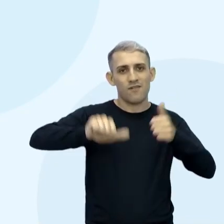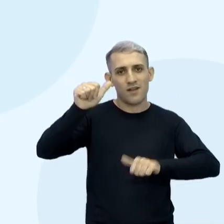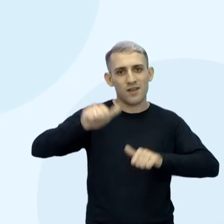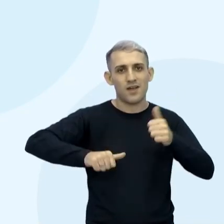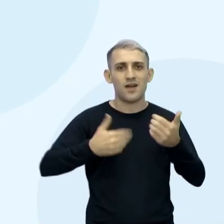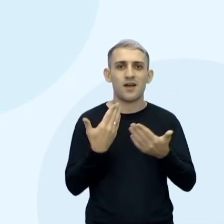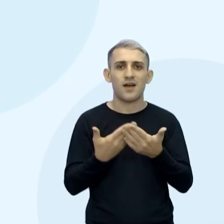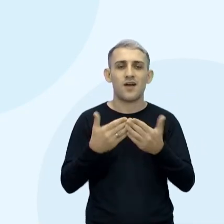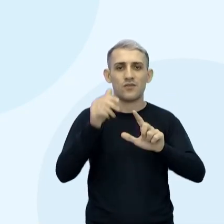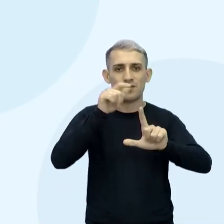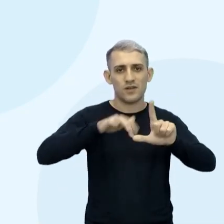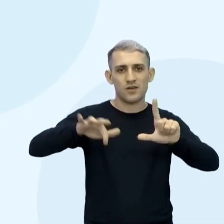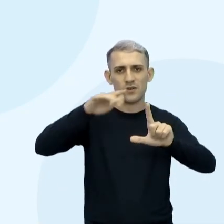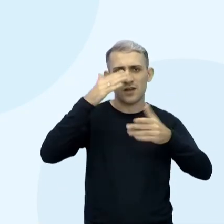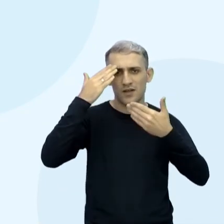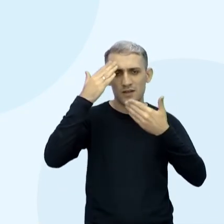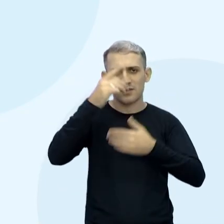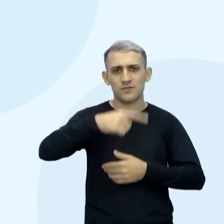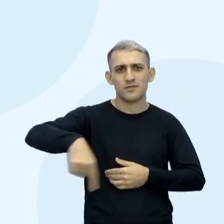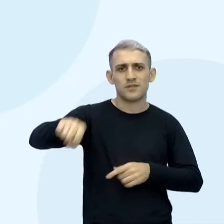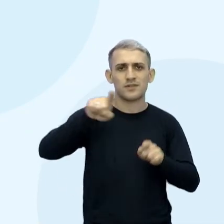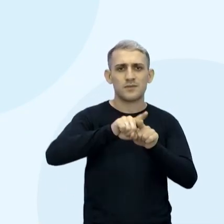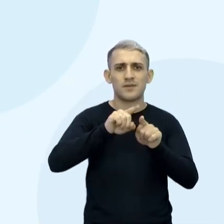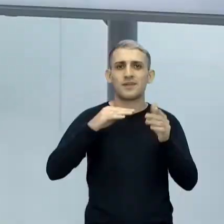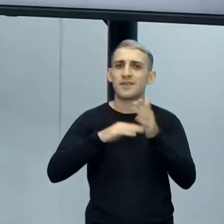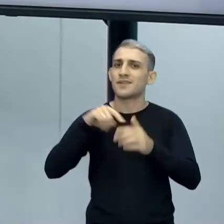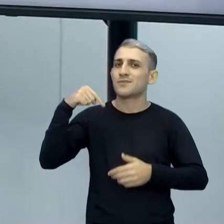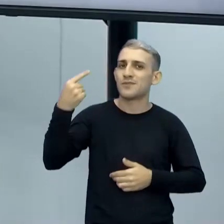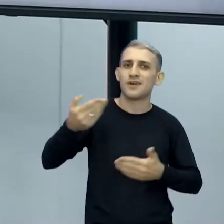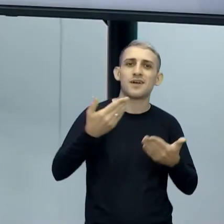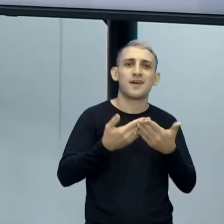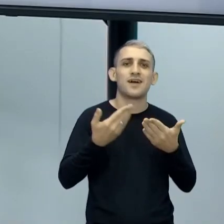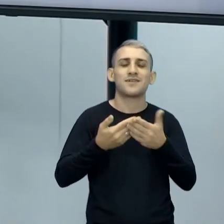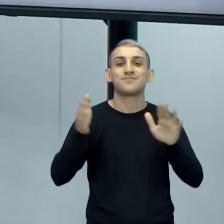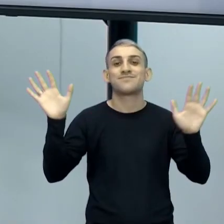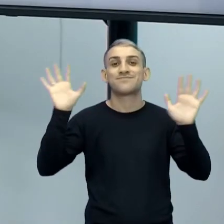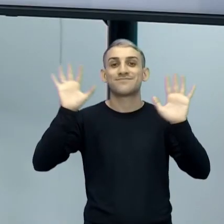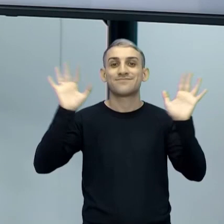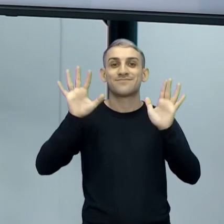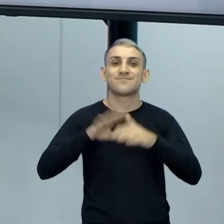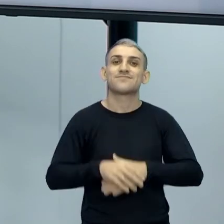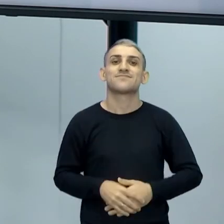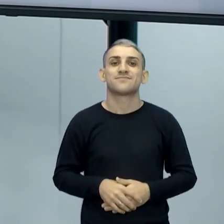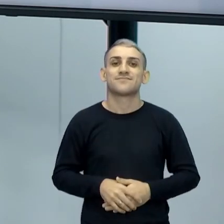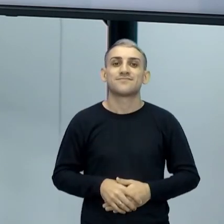com o QR Code. Agradeço a vocês e até a nossa próxima aula. Tchau, tchau!